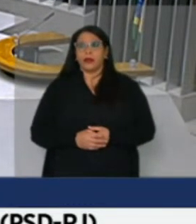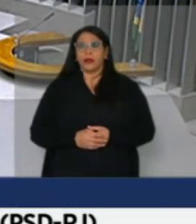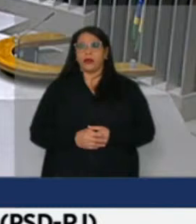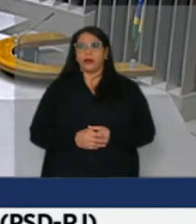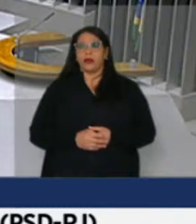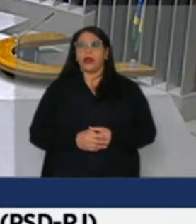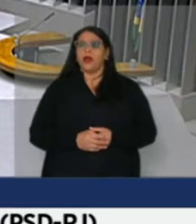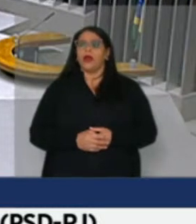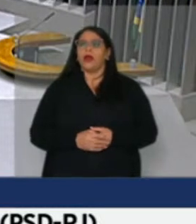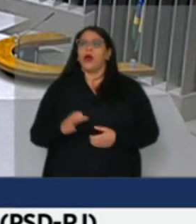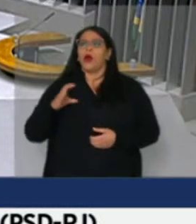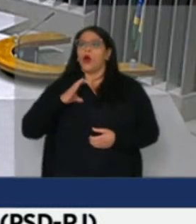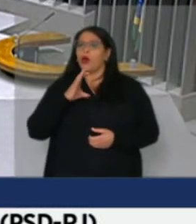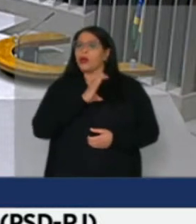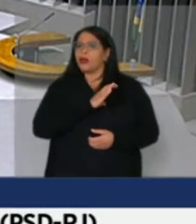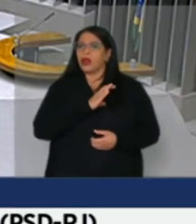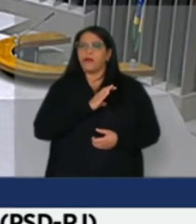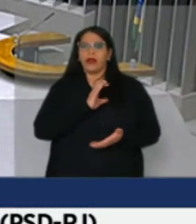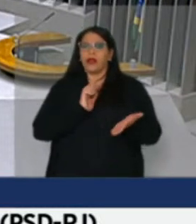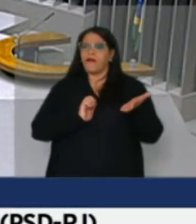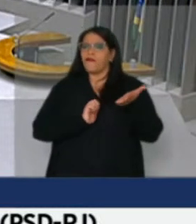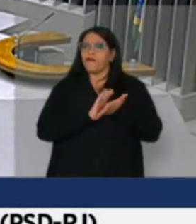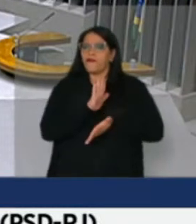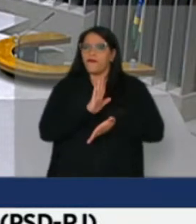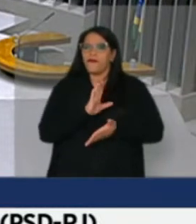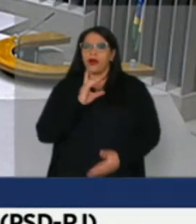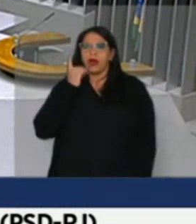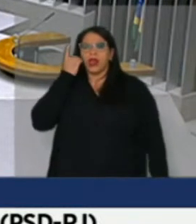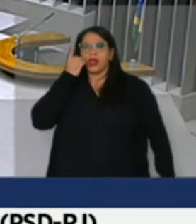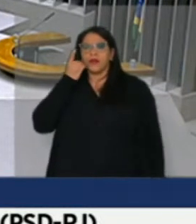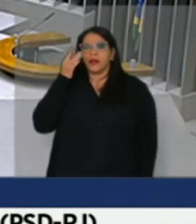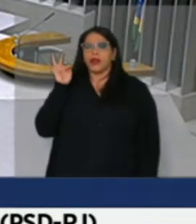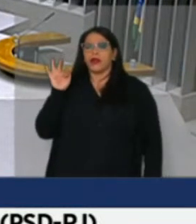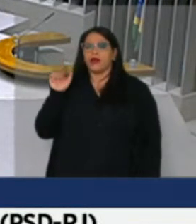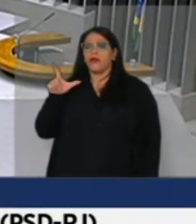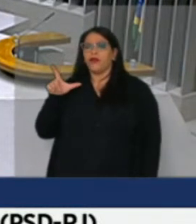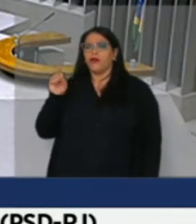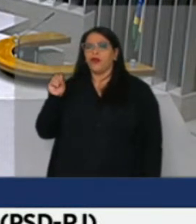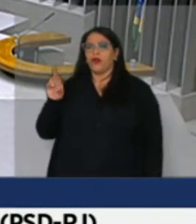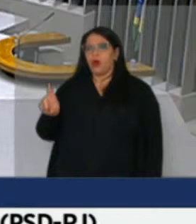Conselho que recomenda a perda de mandato da deputada.